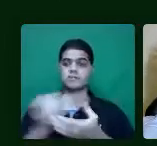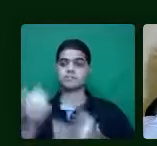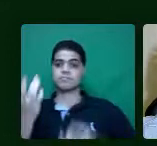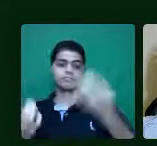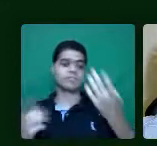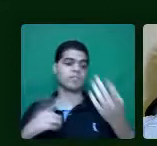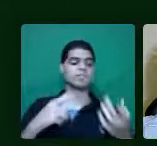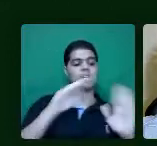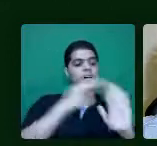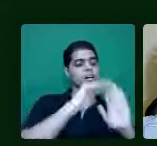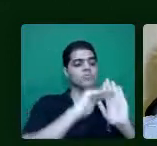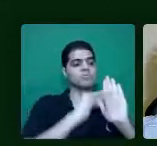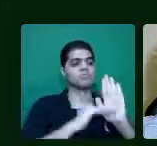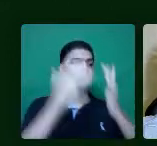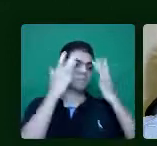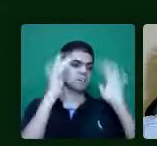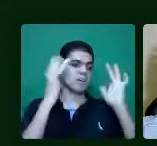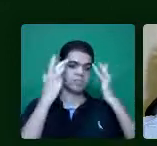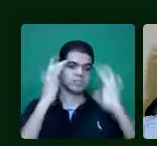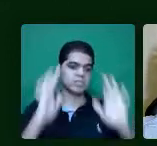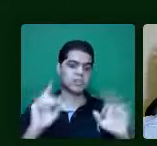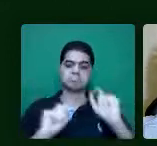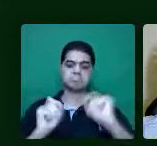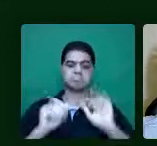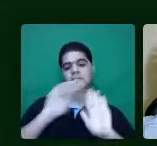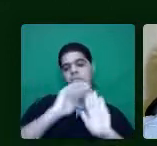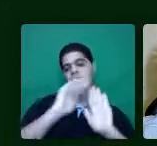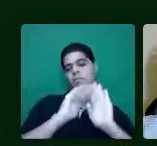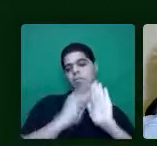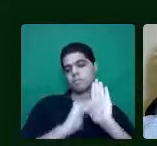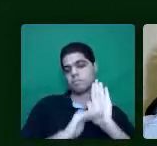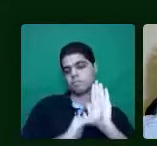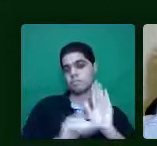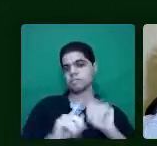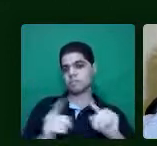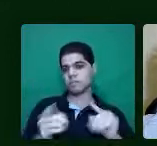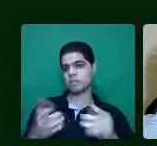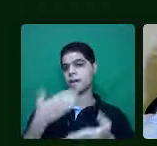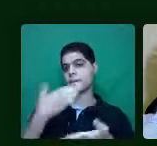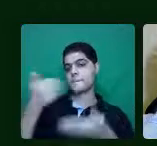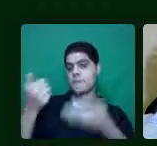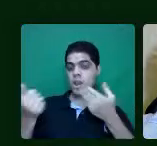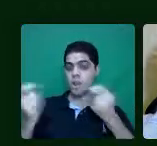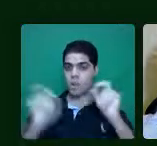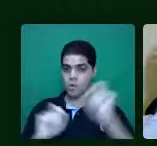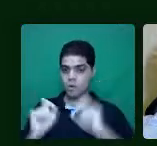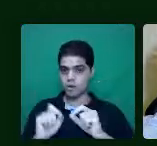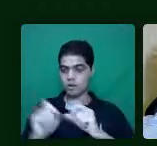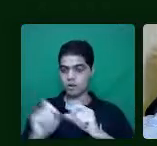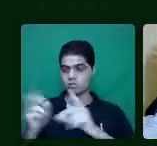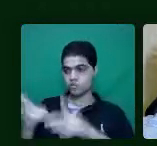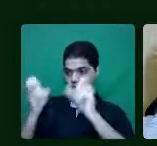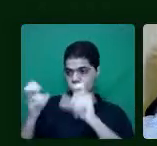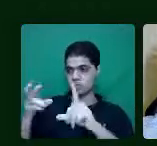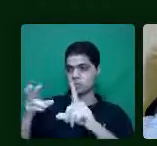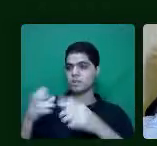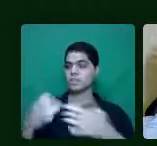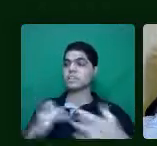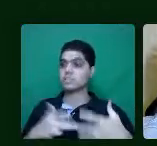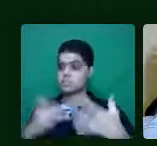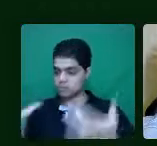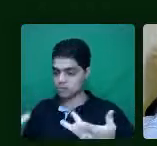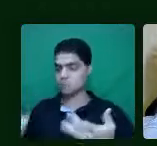disponível, então a gente não consegue ter essa agenda de mentores. Funciona da melhor forma: mentor está disponível, o mentor fica online na plataforma, porque às